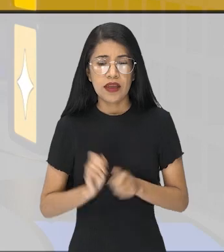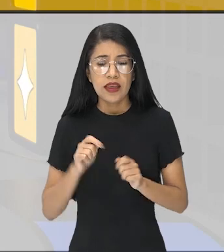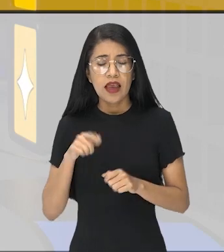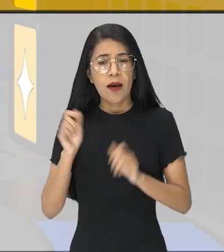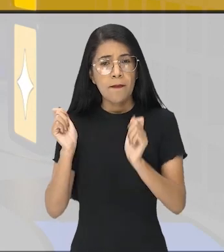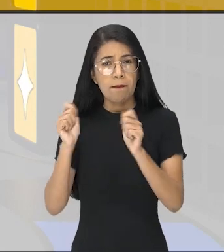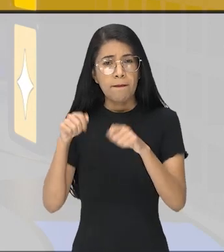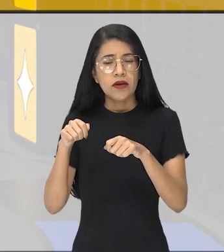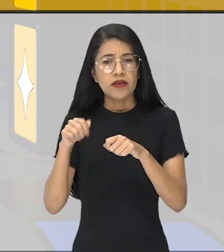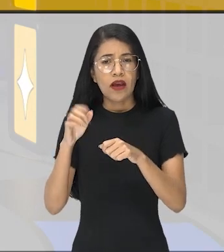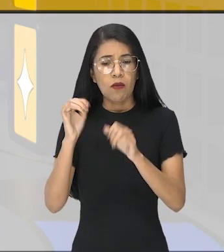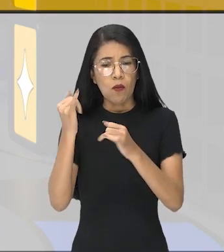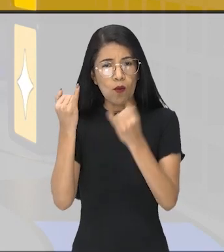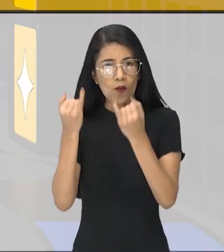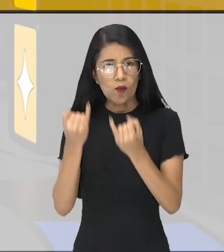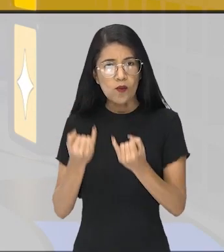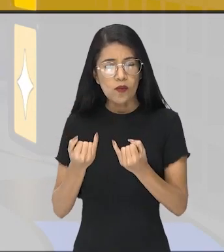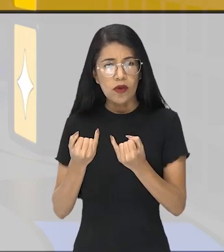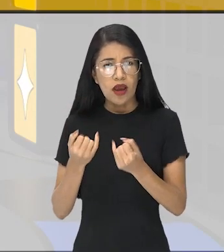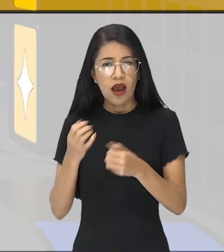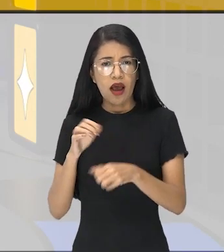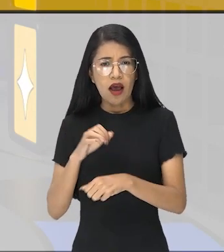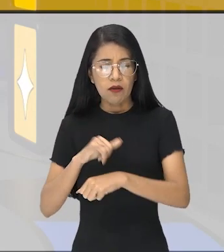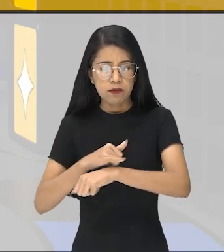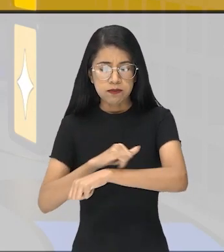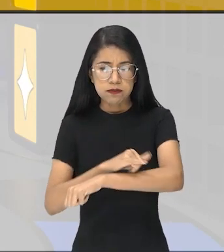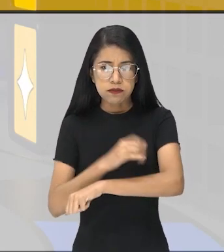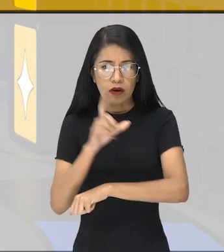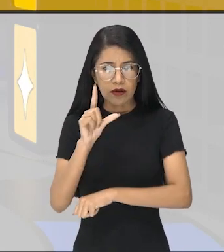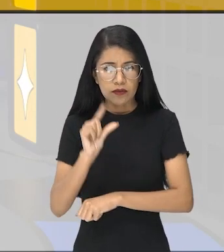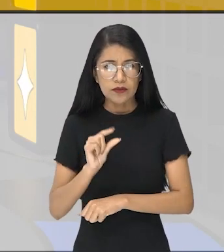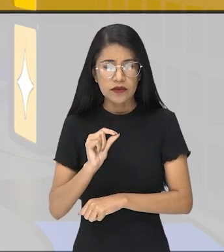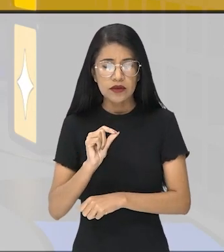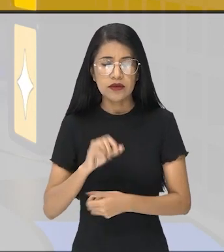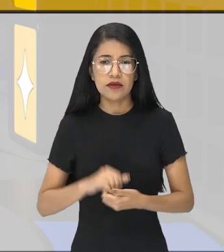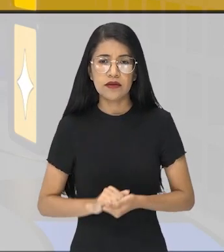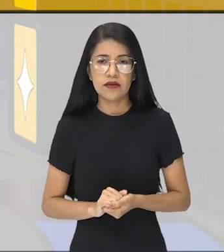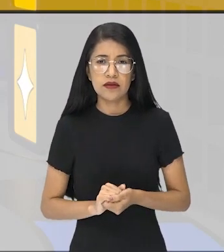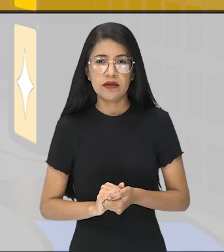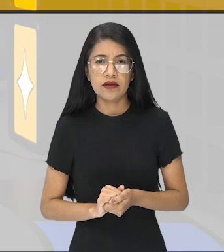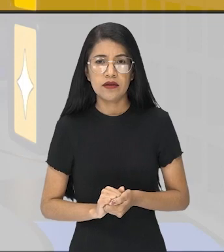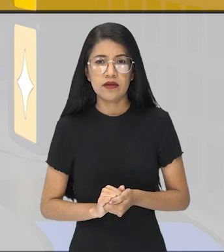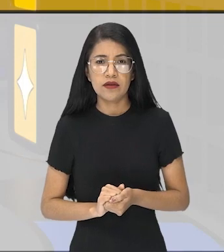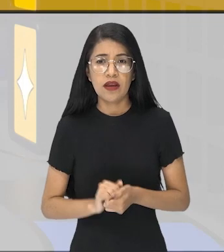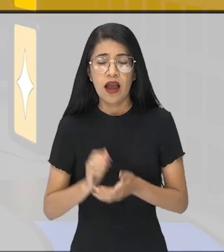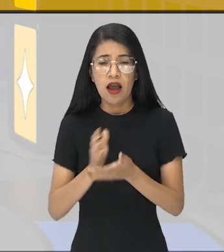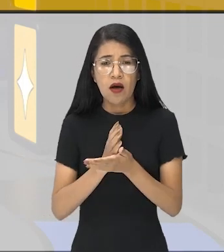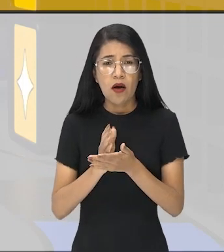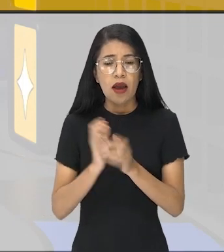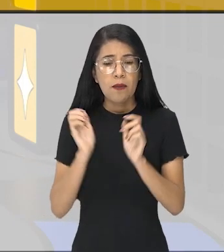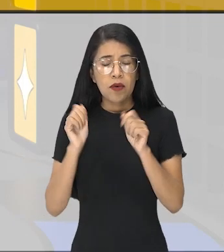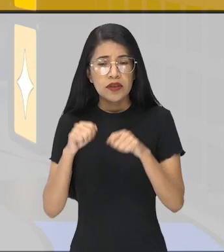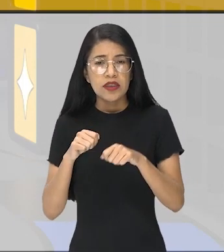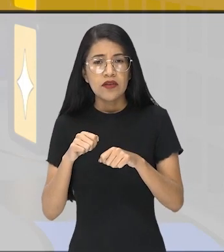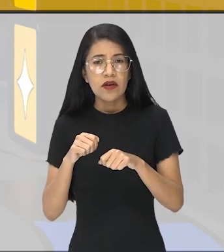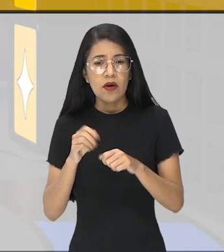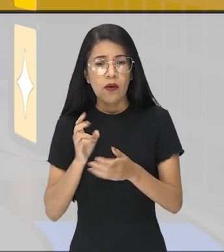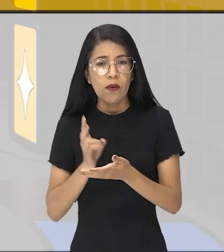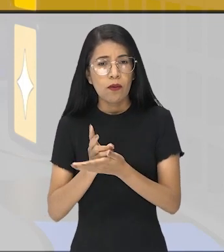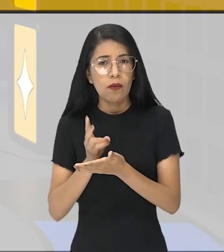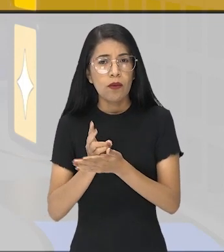dos depósitos de gordura, o que em muitos casos é suficiente para que a glicemia se mantenha em